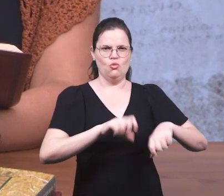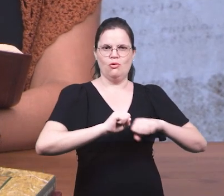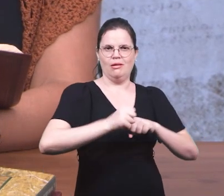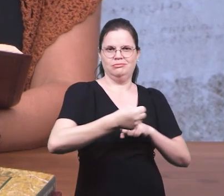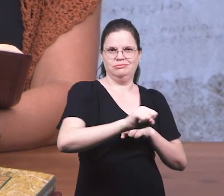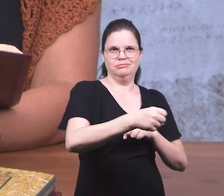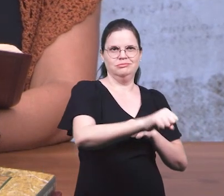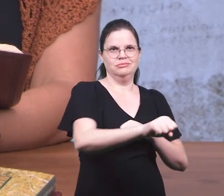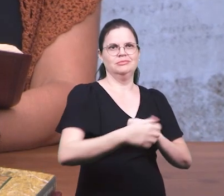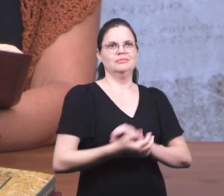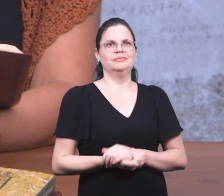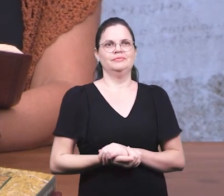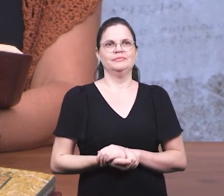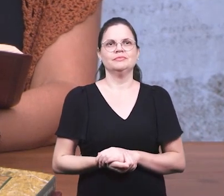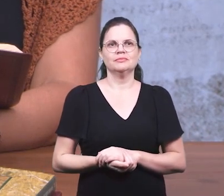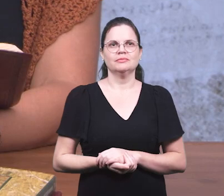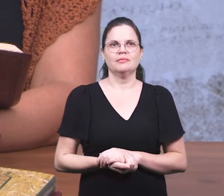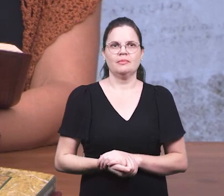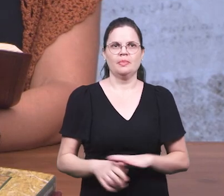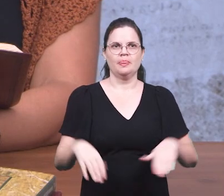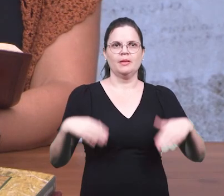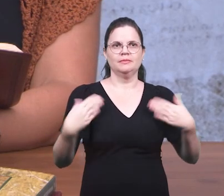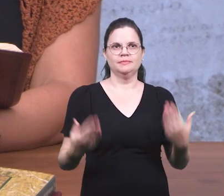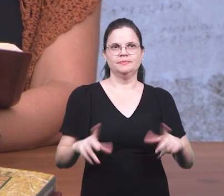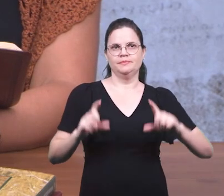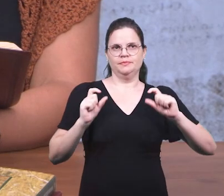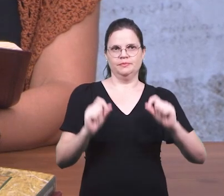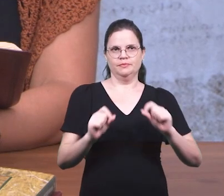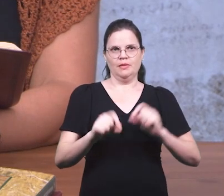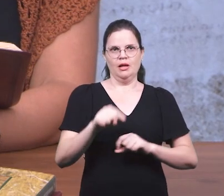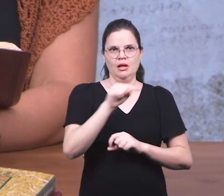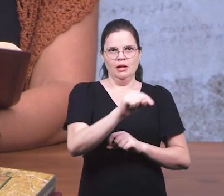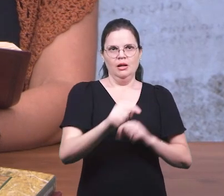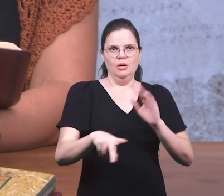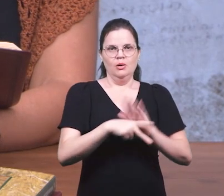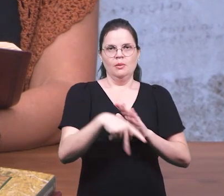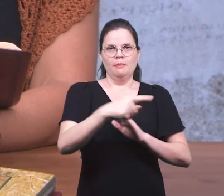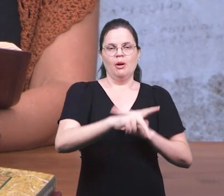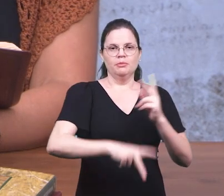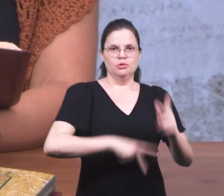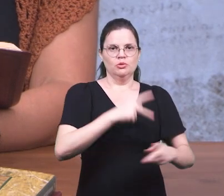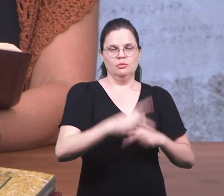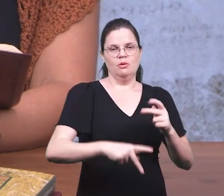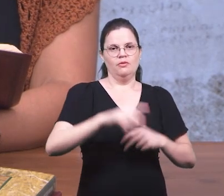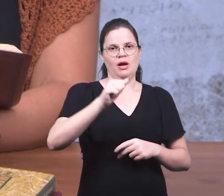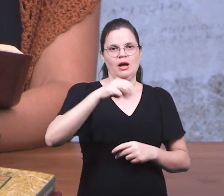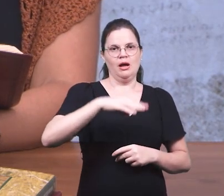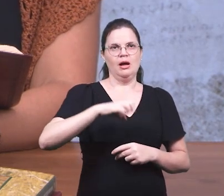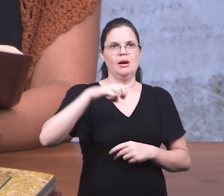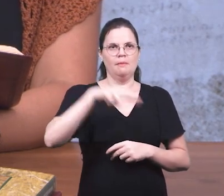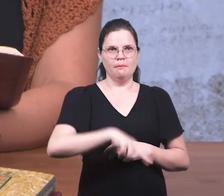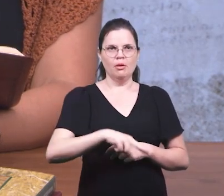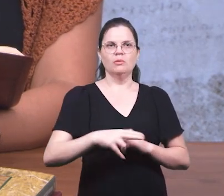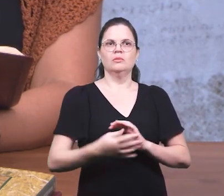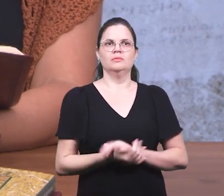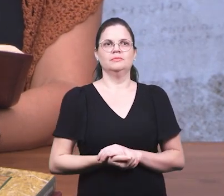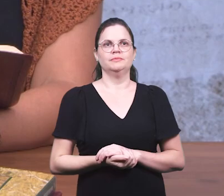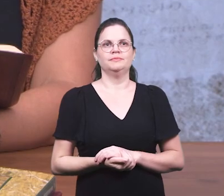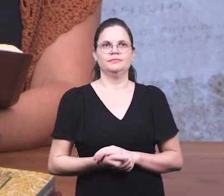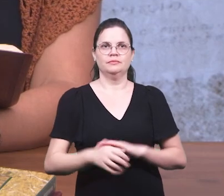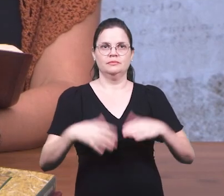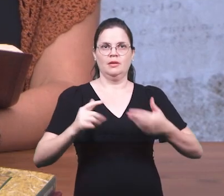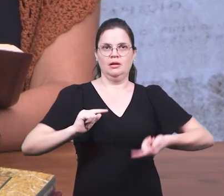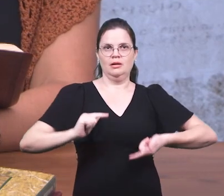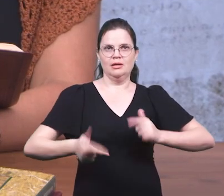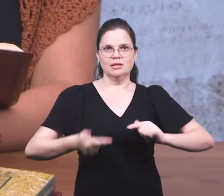até os filhos de Amon, porquanto o termo dos filhos de Amon era firme. Assim Israel